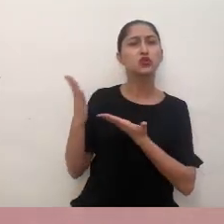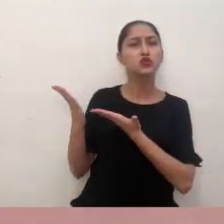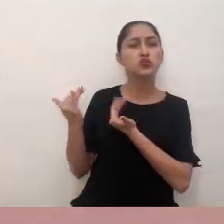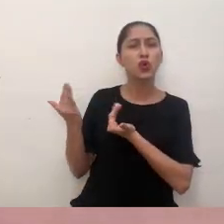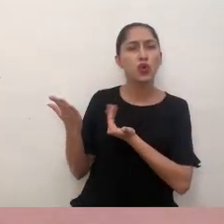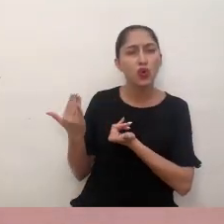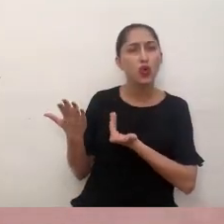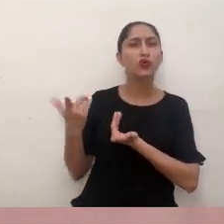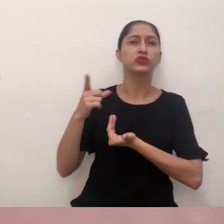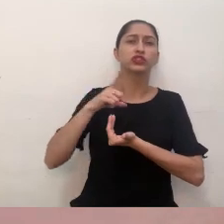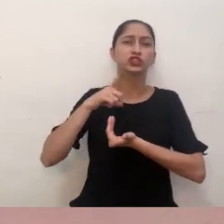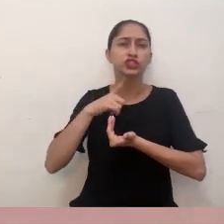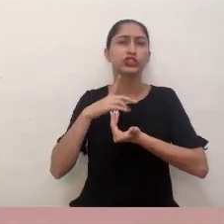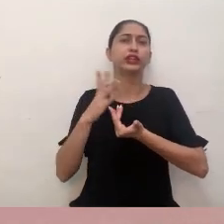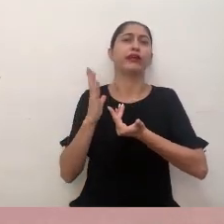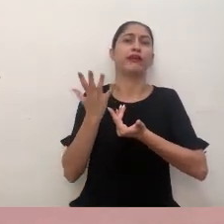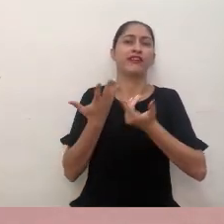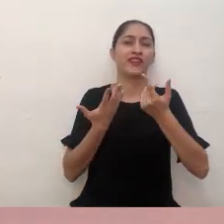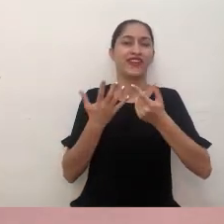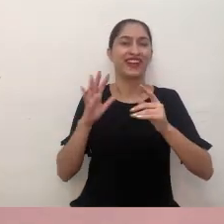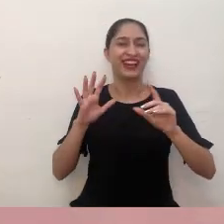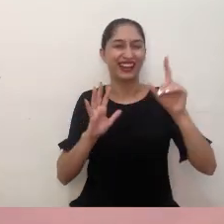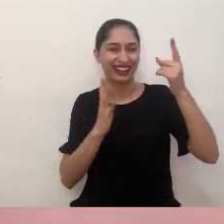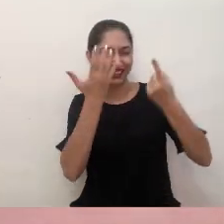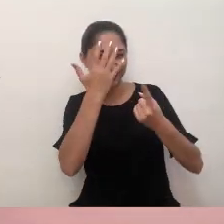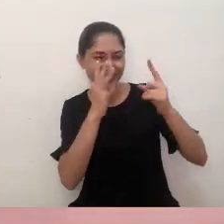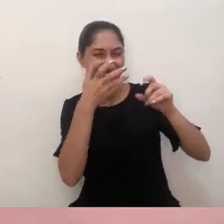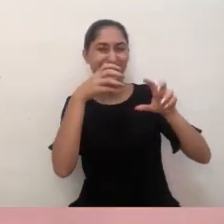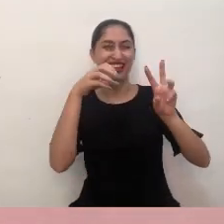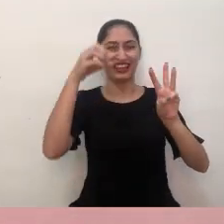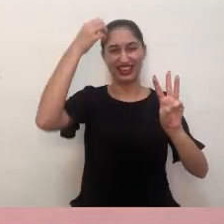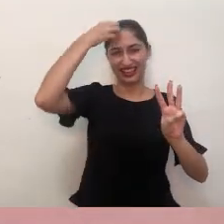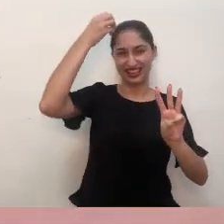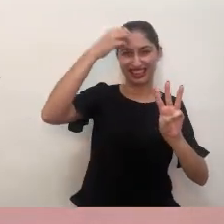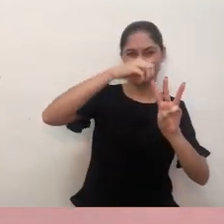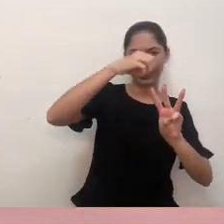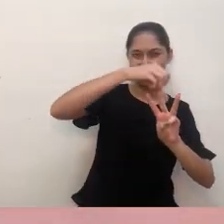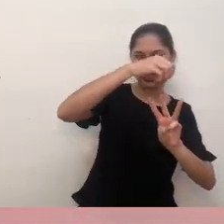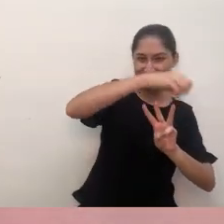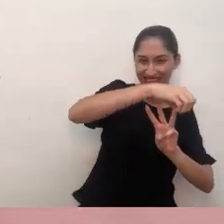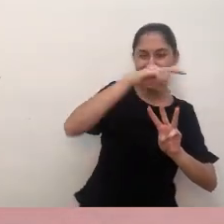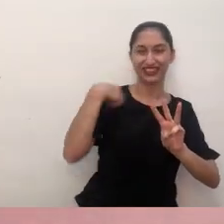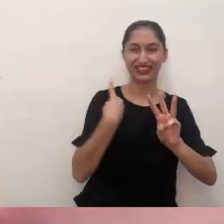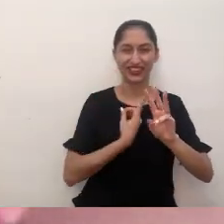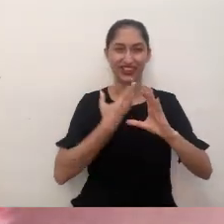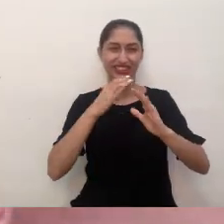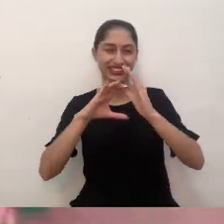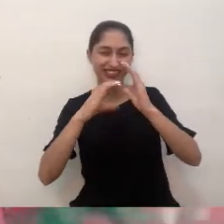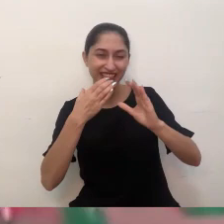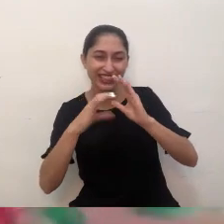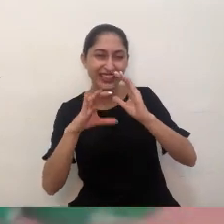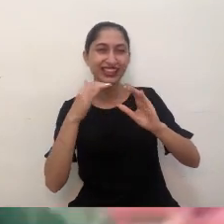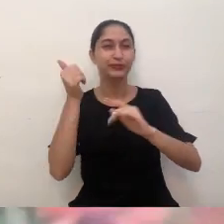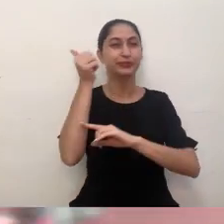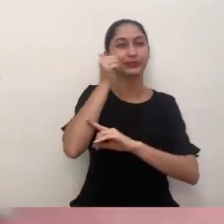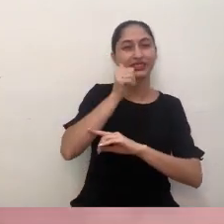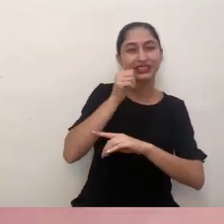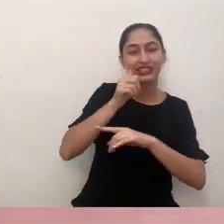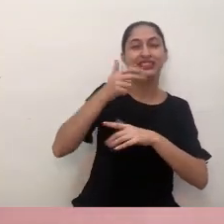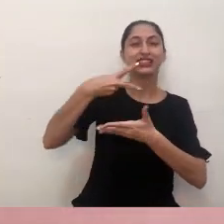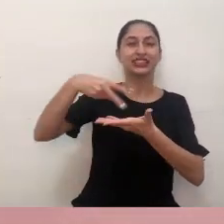tinha as folias de reis e do divino, aí a gente ia e a gente cantava roda e as meninas